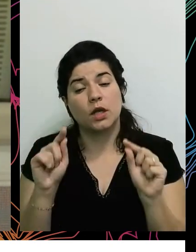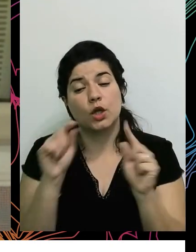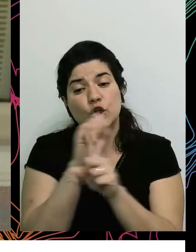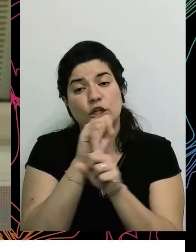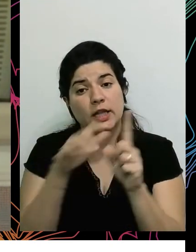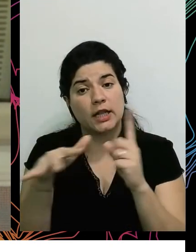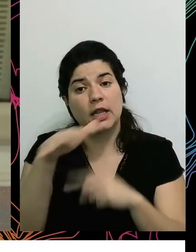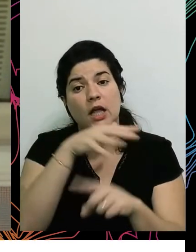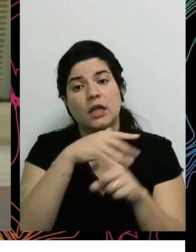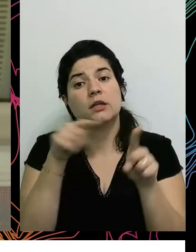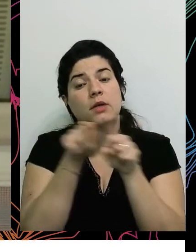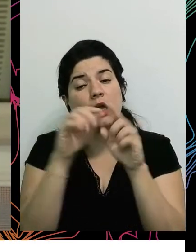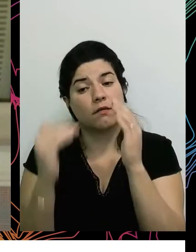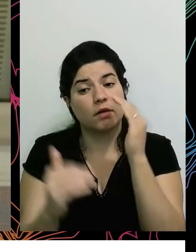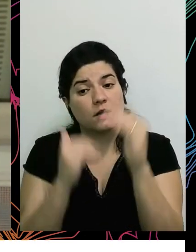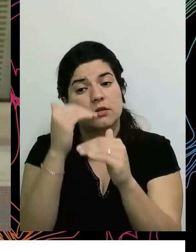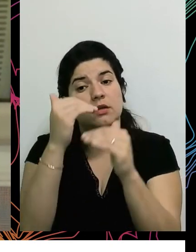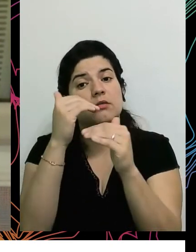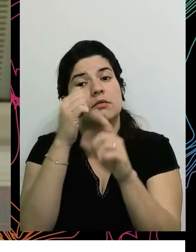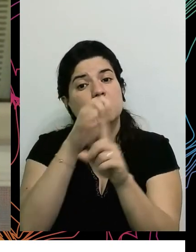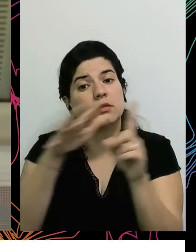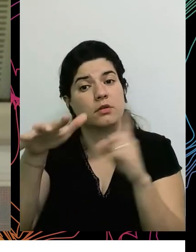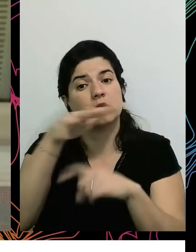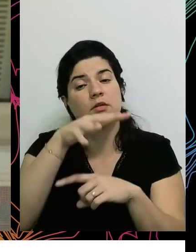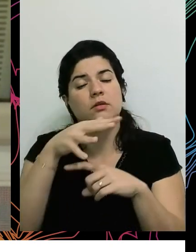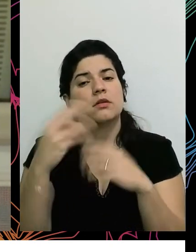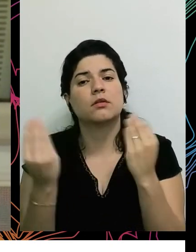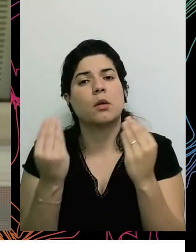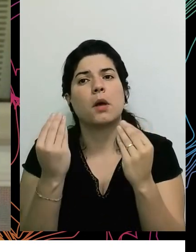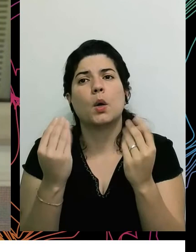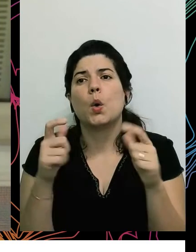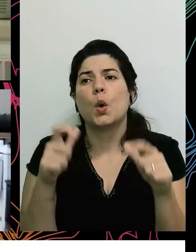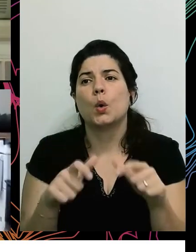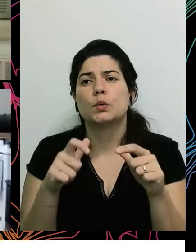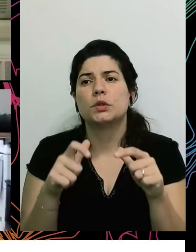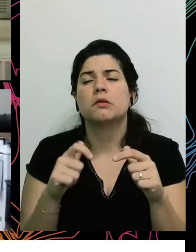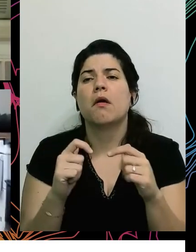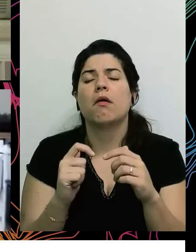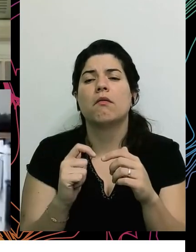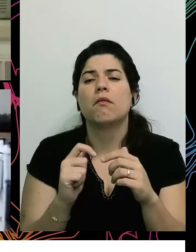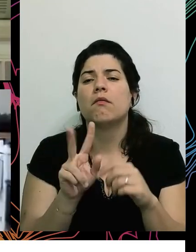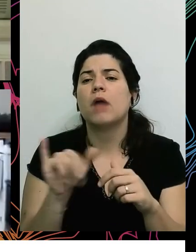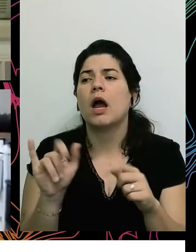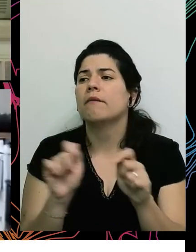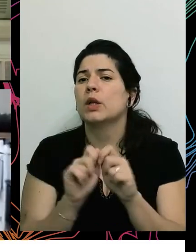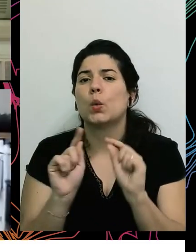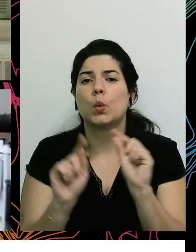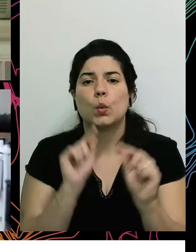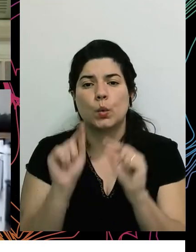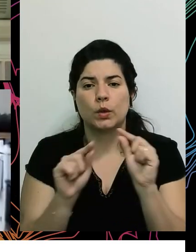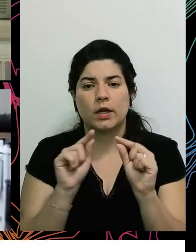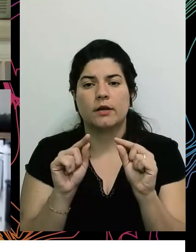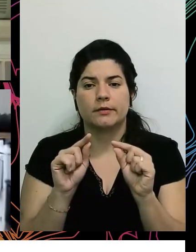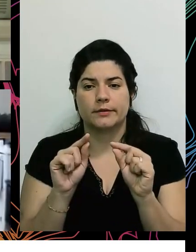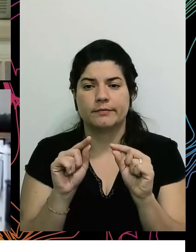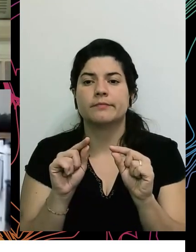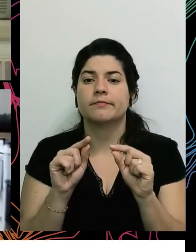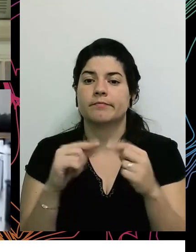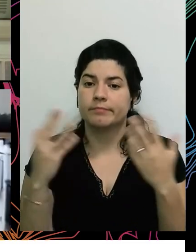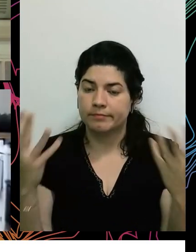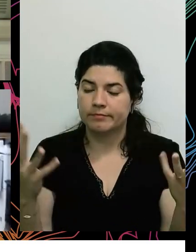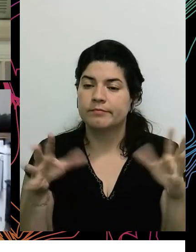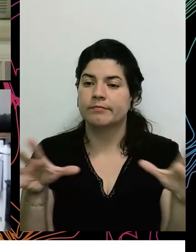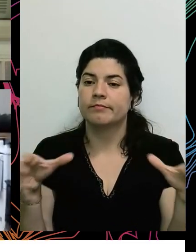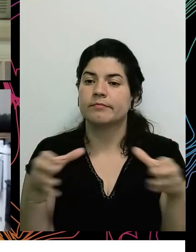a evolução da sociedade, onde vamos ficar, onde, que vamos fazer. Então, as companhias têm que